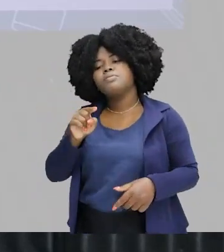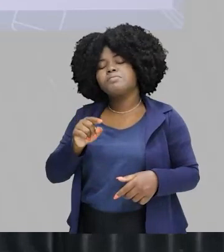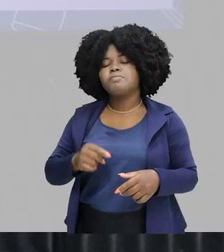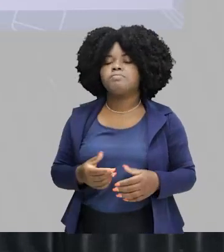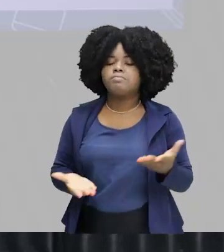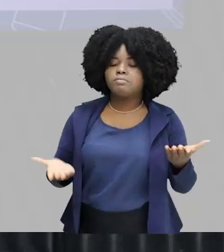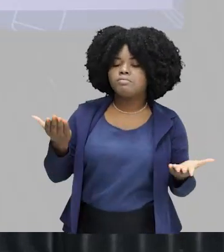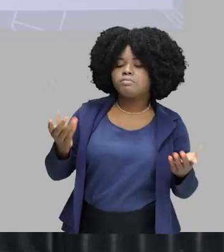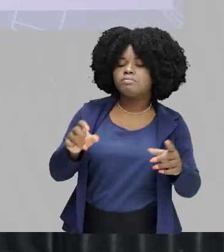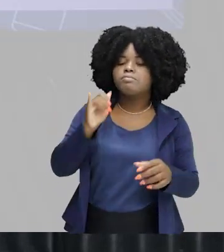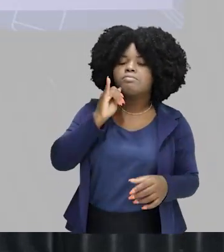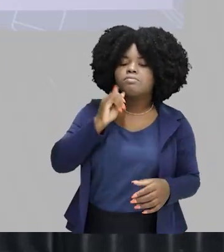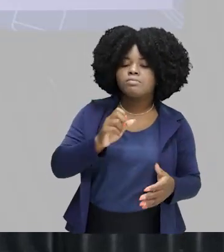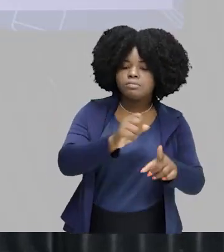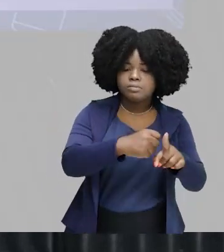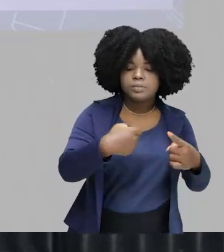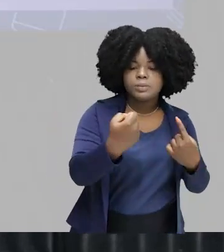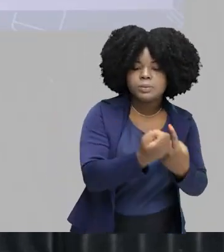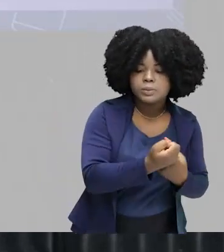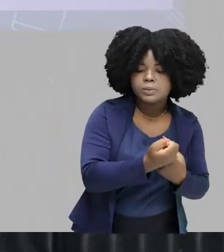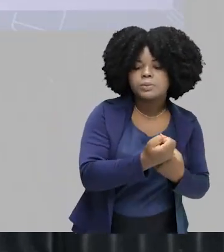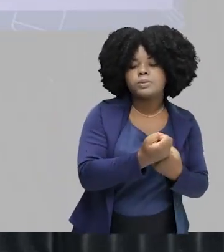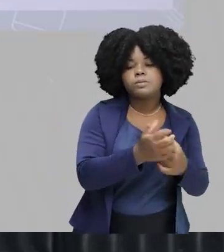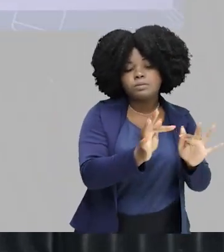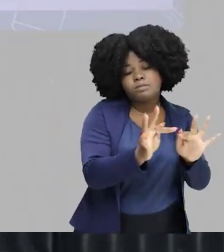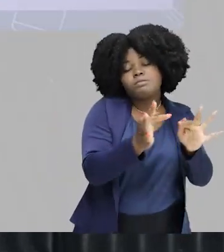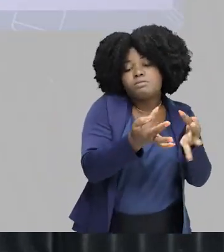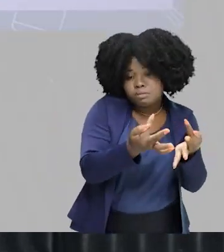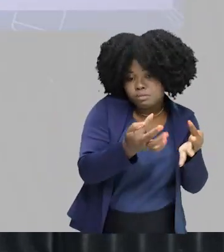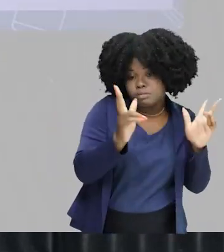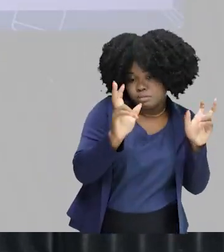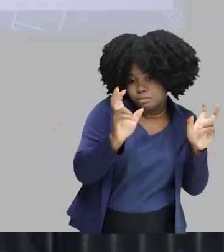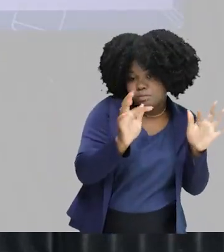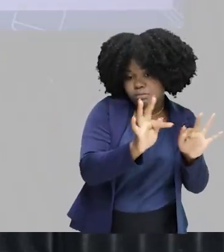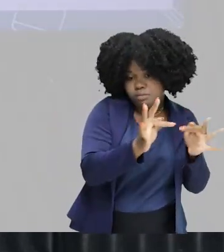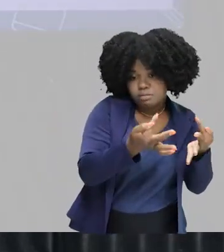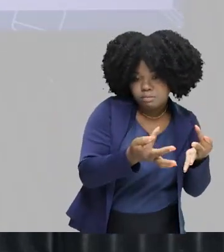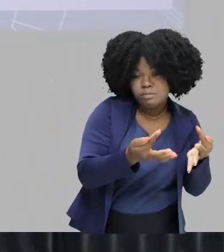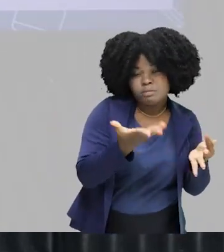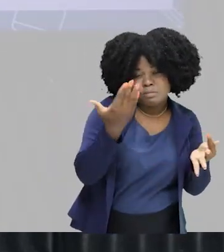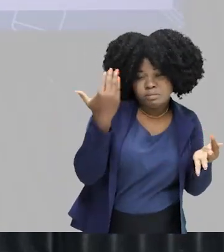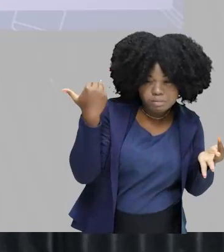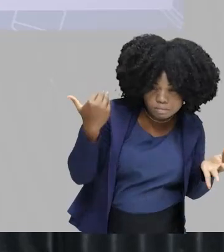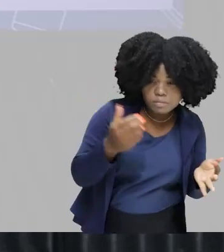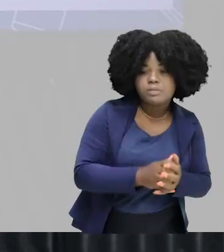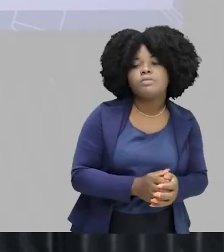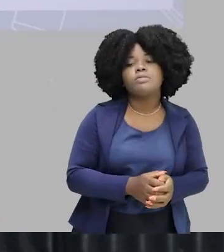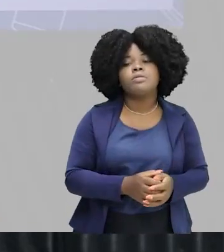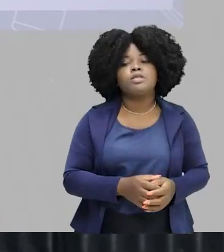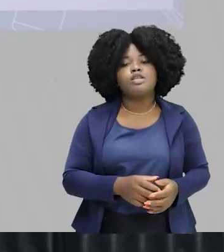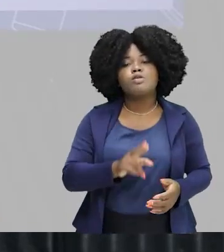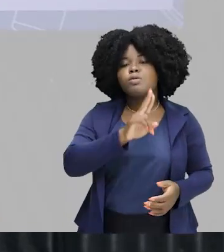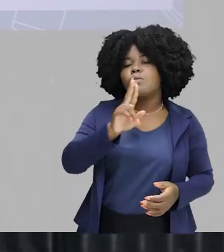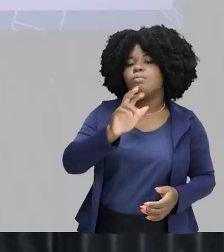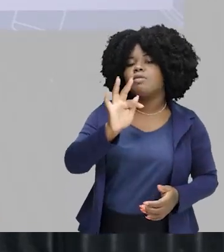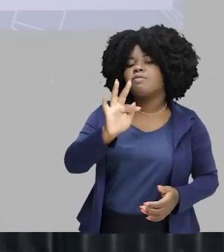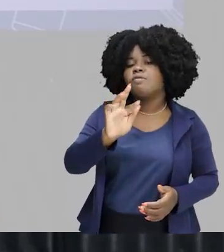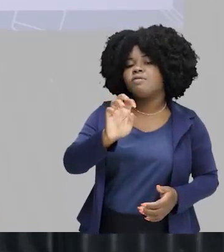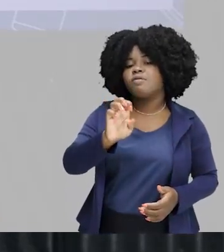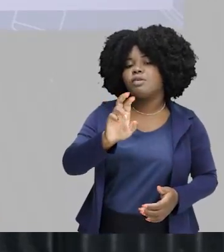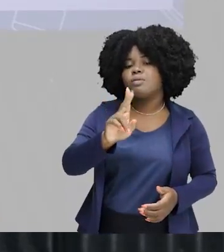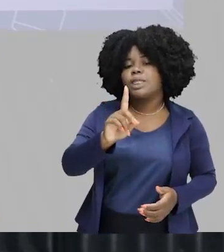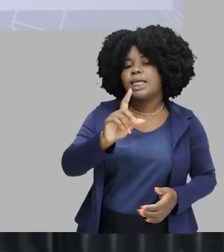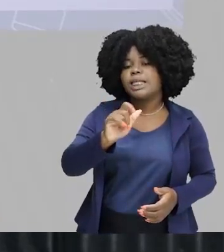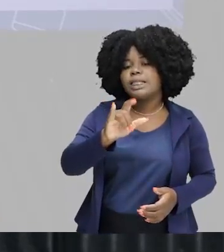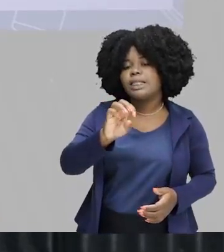exemplo, sociedades mais, entre aspas, simples, mais antigas, como o feudalismo, por exemplo, na Idade Média,